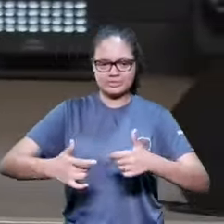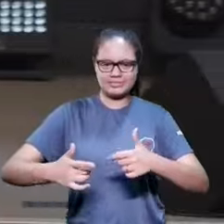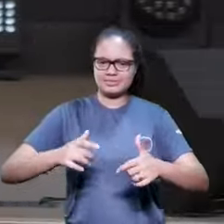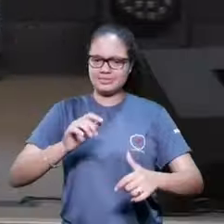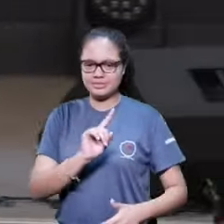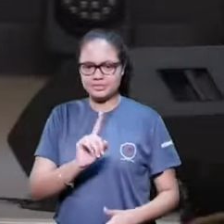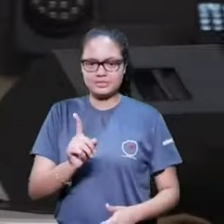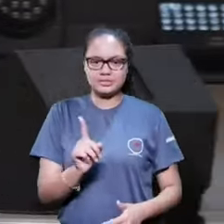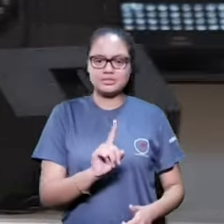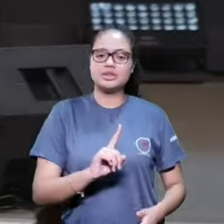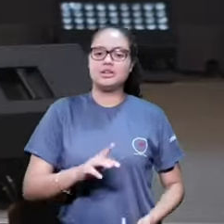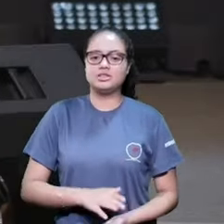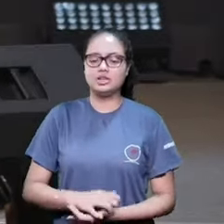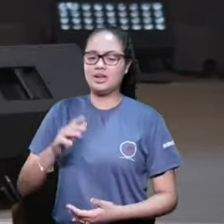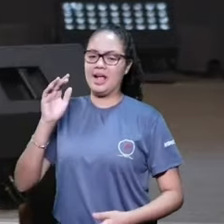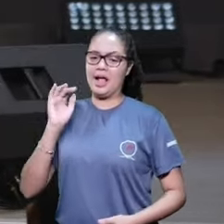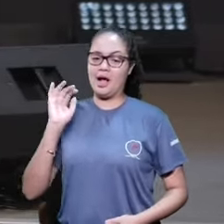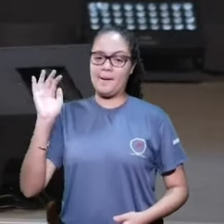Diga, diga, diga.